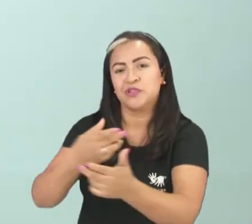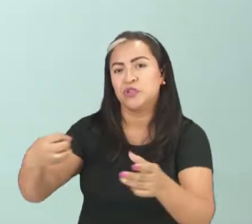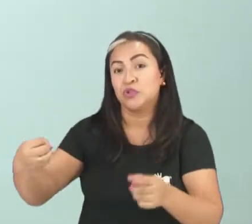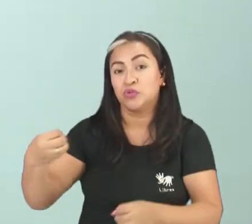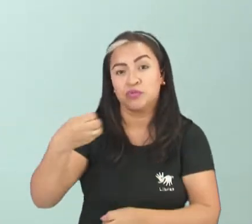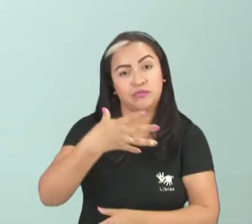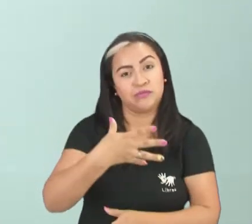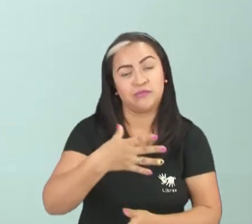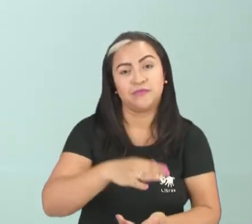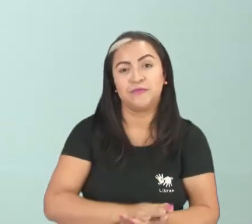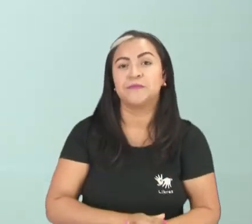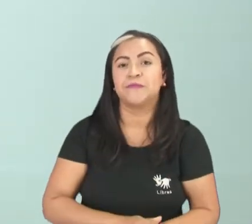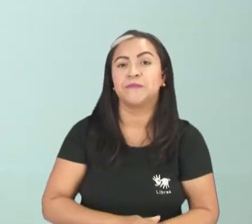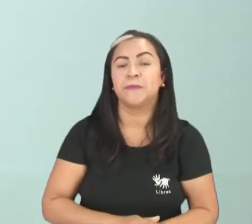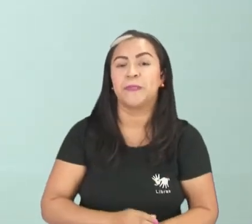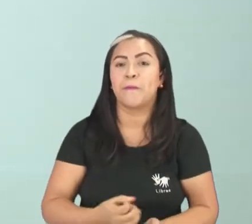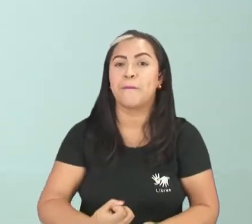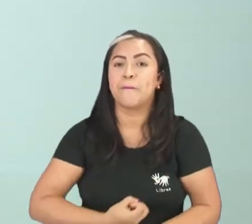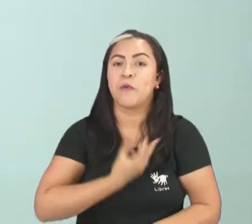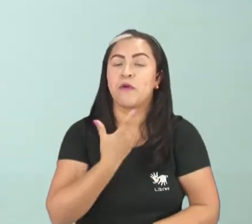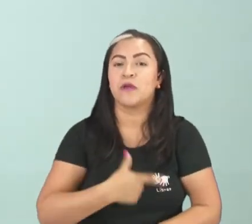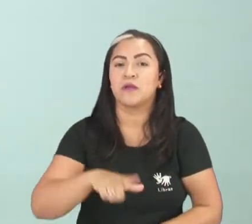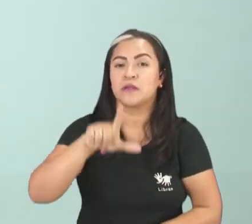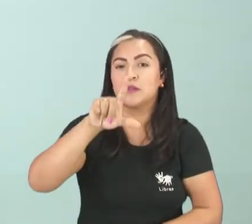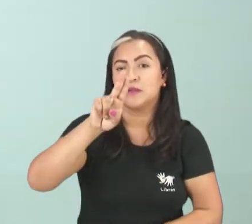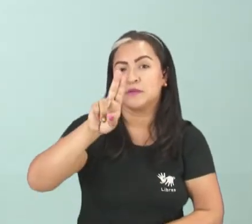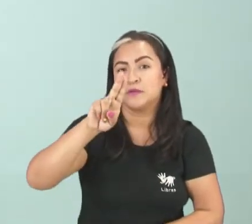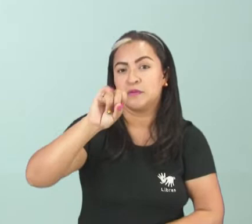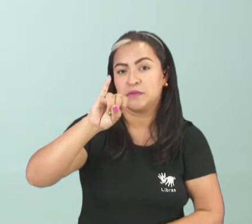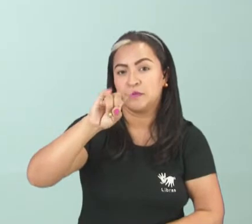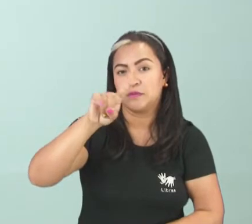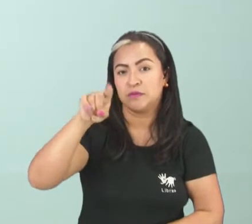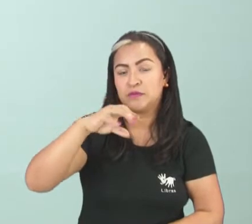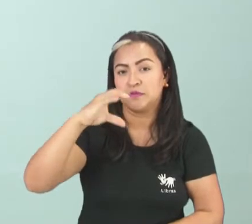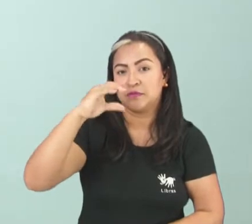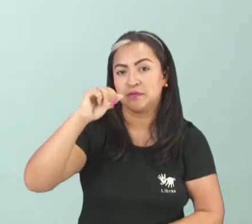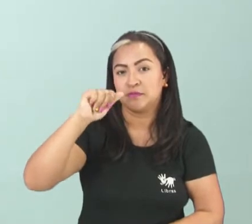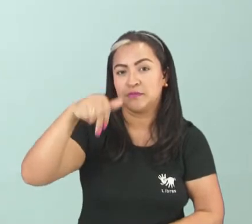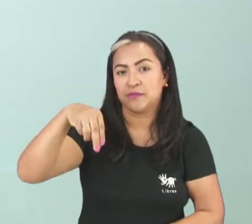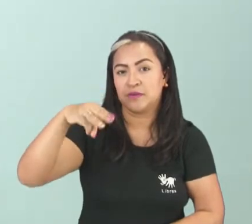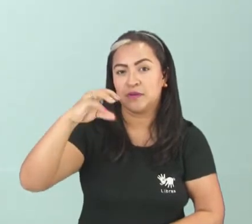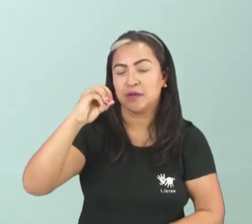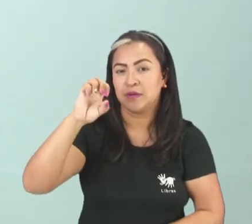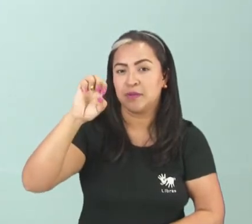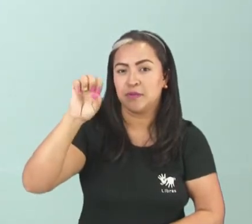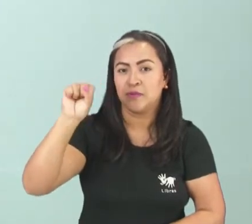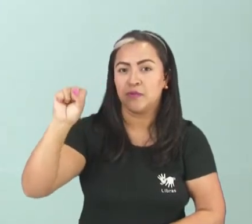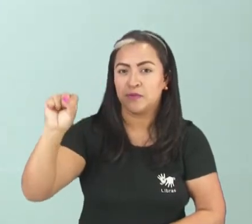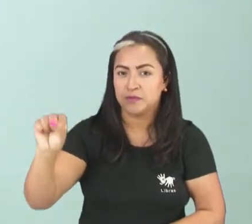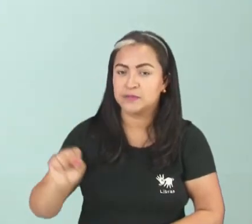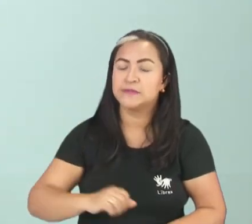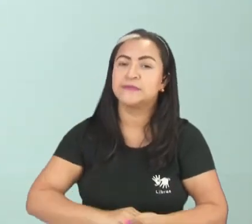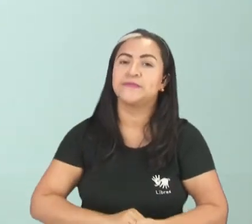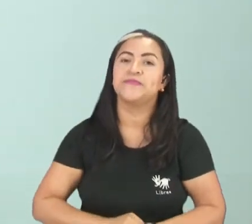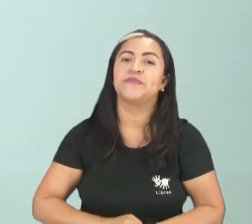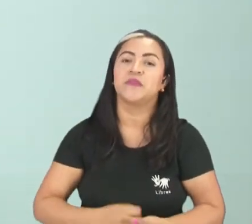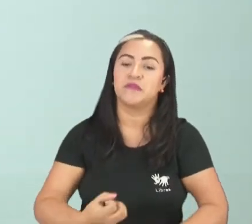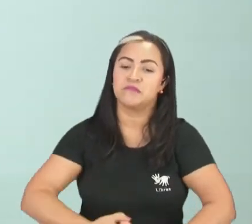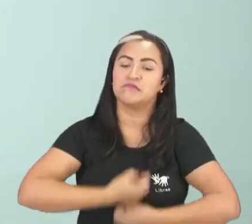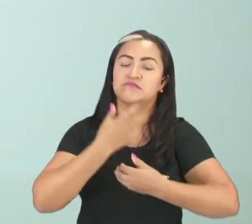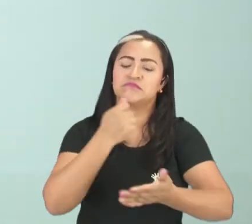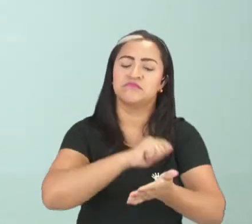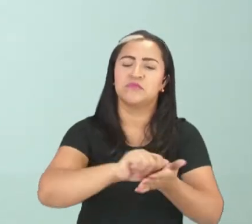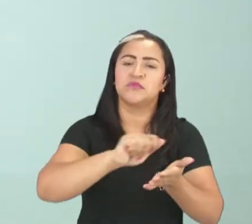um grande nome, que é o Luís de Camões, que ele está dentro ali do gênero épico, do lírico,